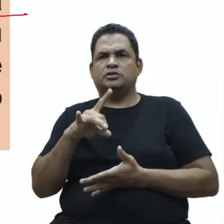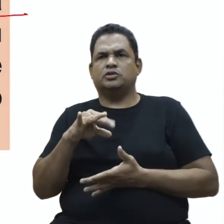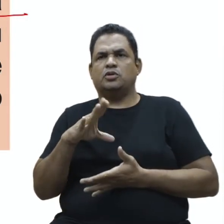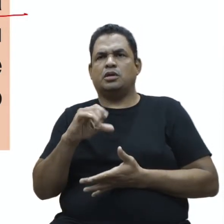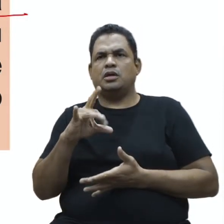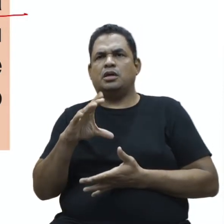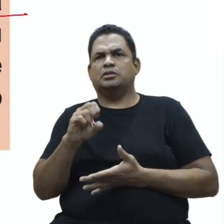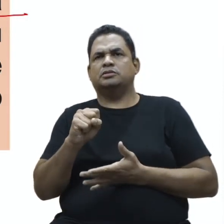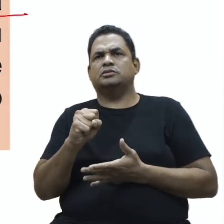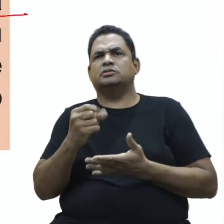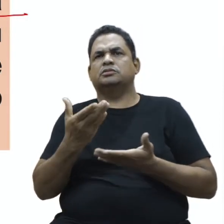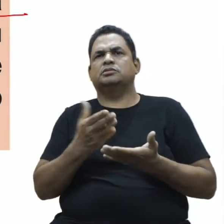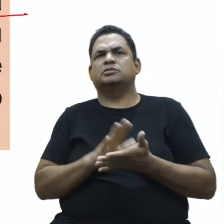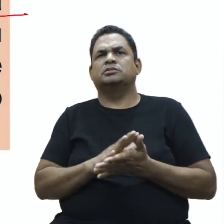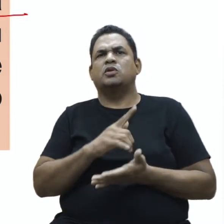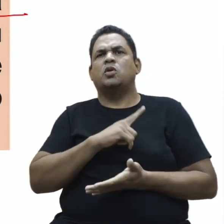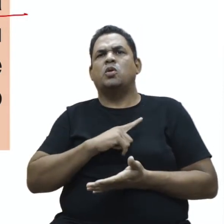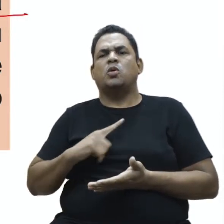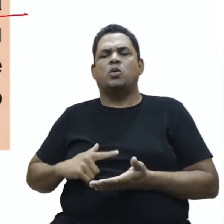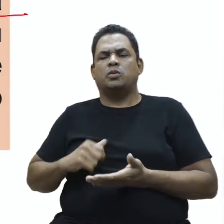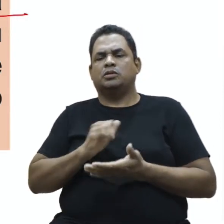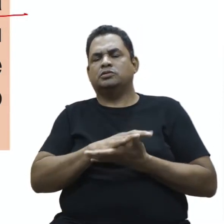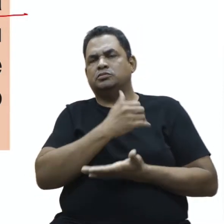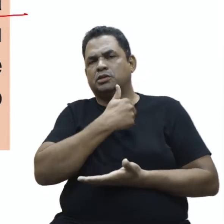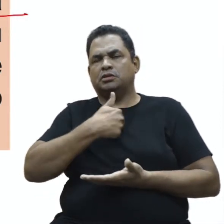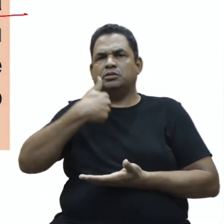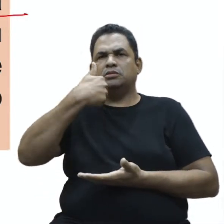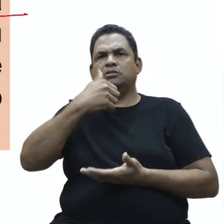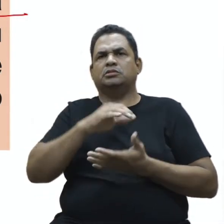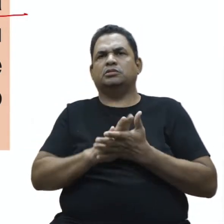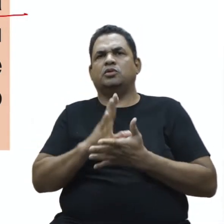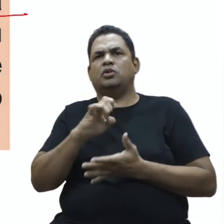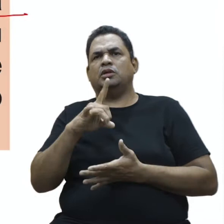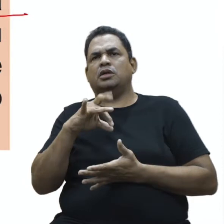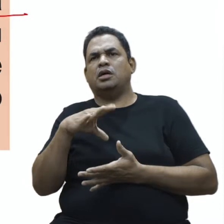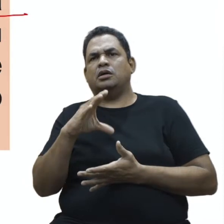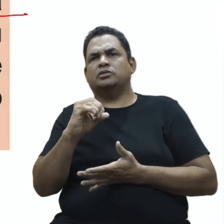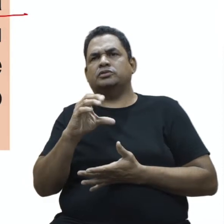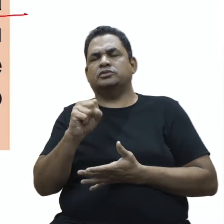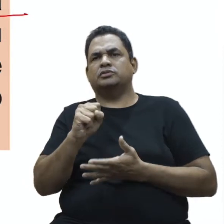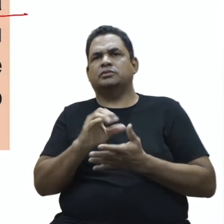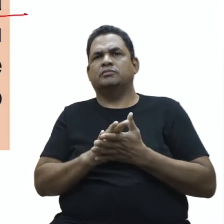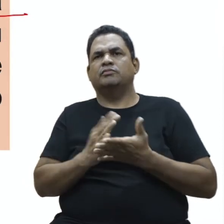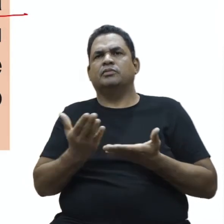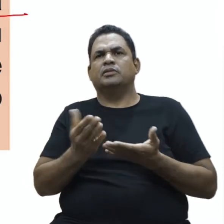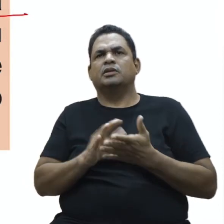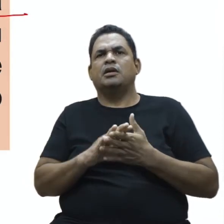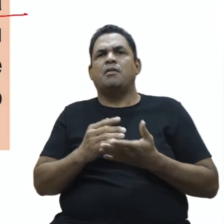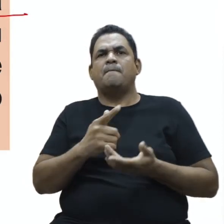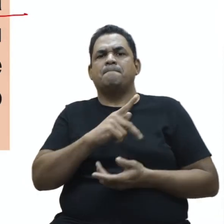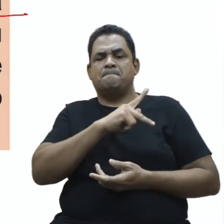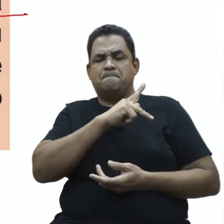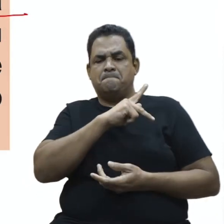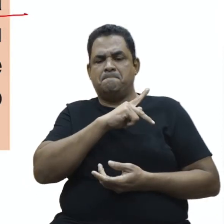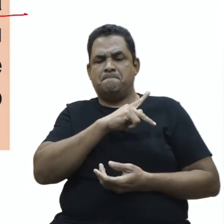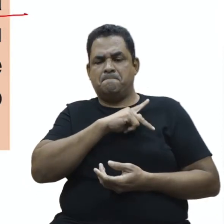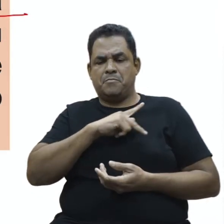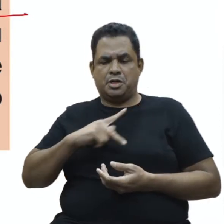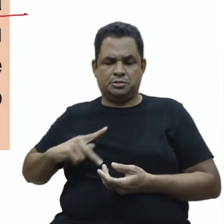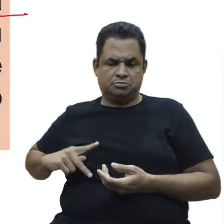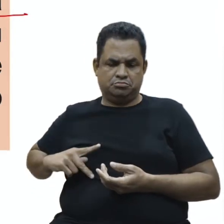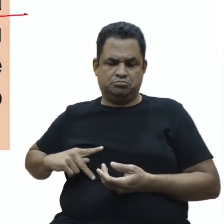assim disso o governo dos melhores, e oligárquicos, né? Nela, o presidente, né, a gente tem o quê?